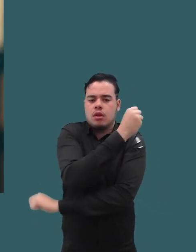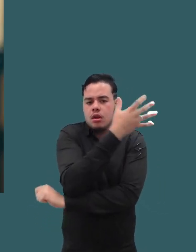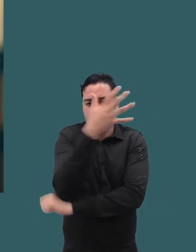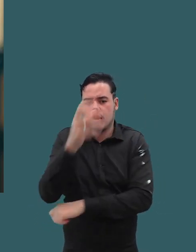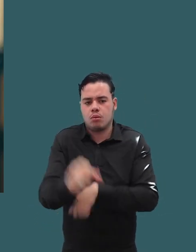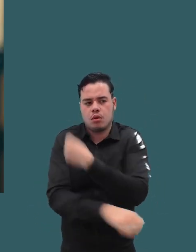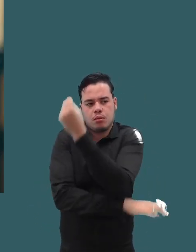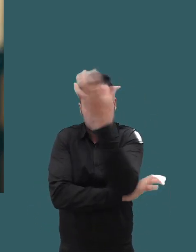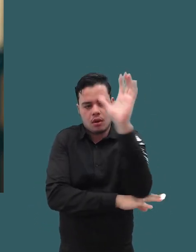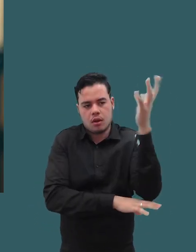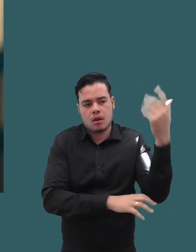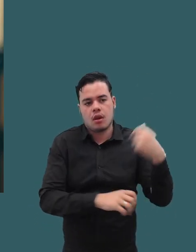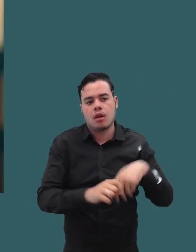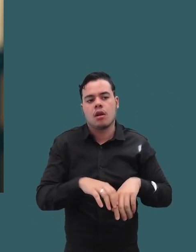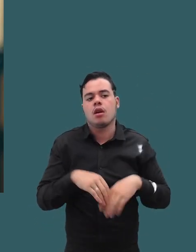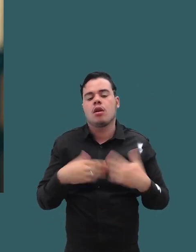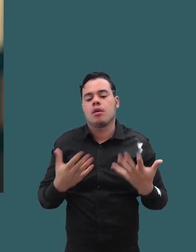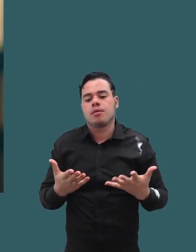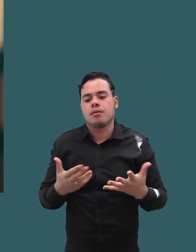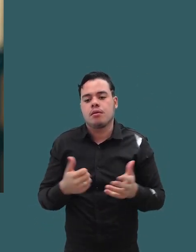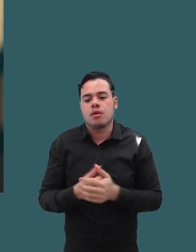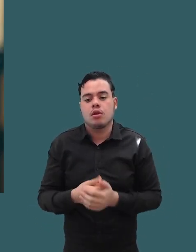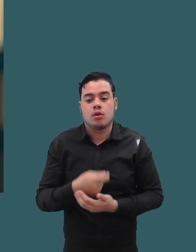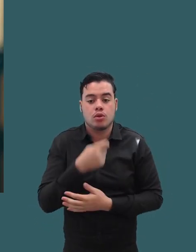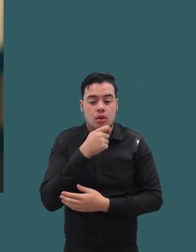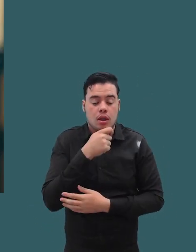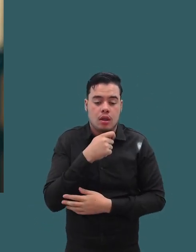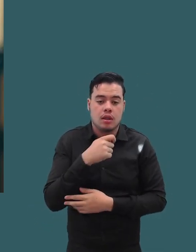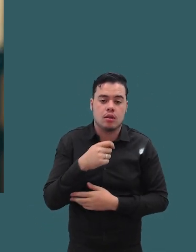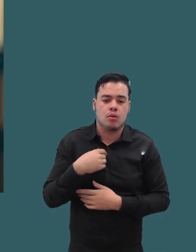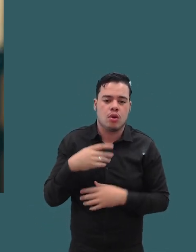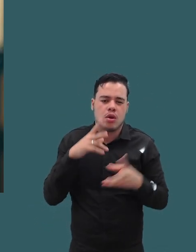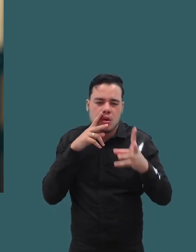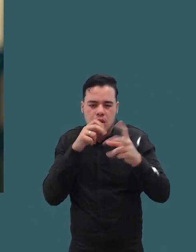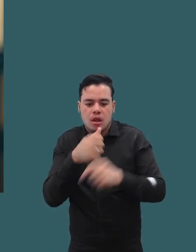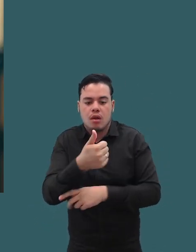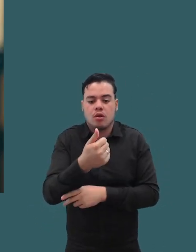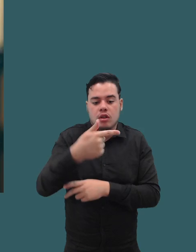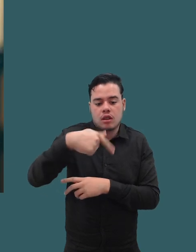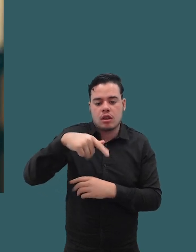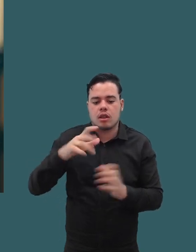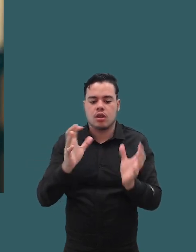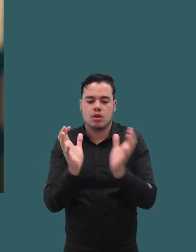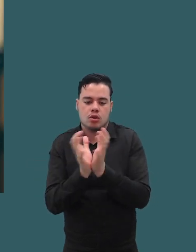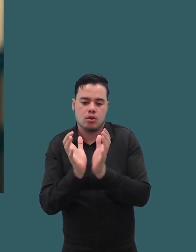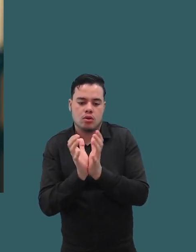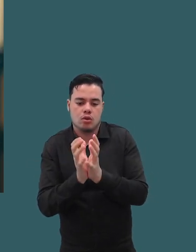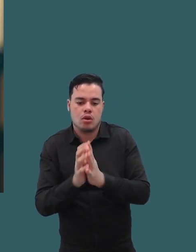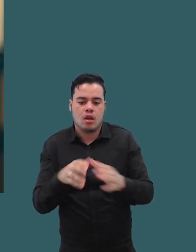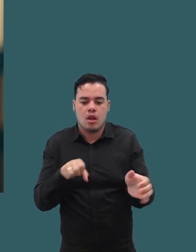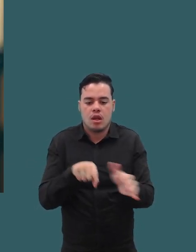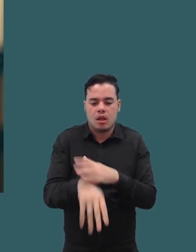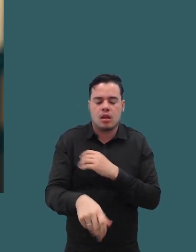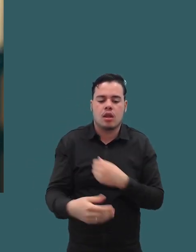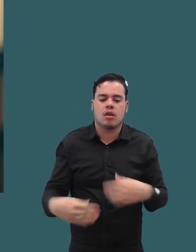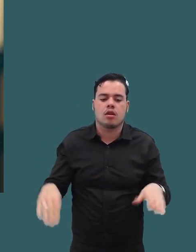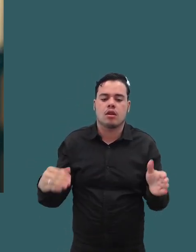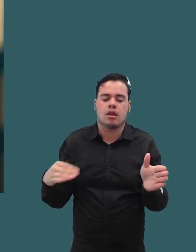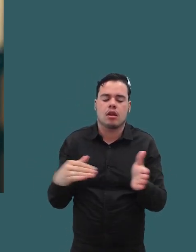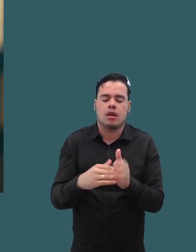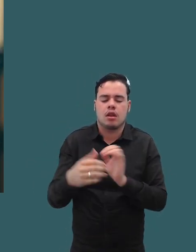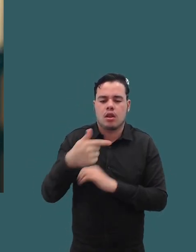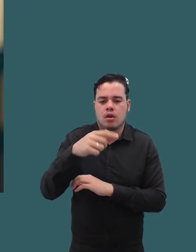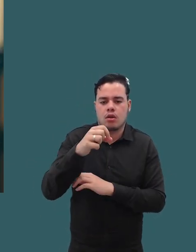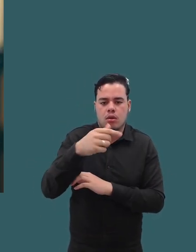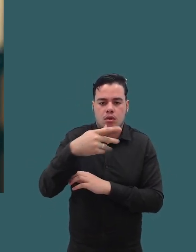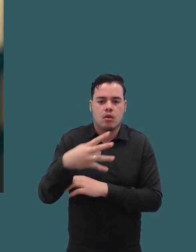pegar aqui. No caso do jornalismo ambiental, resgatamos 17 grupos fundados até 2020, a gente não pegou